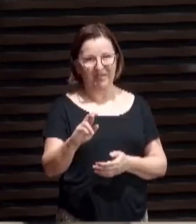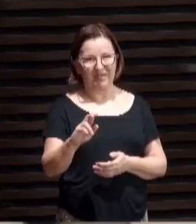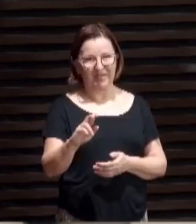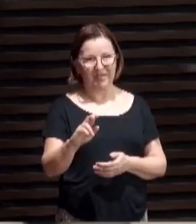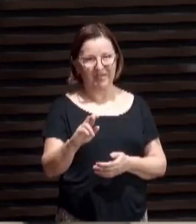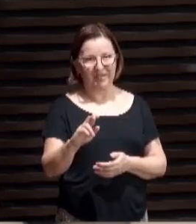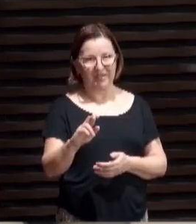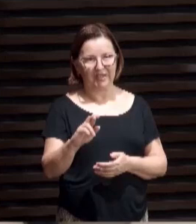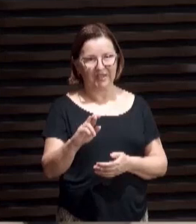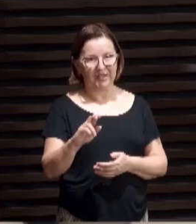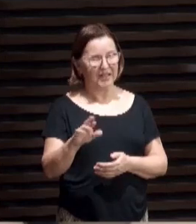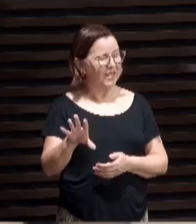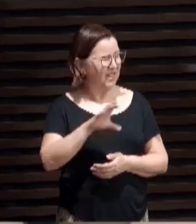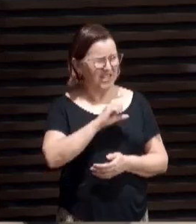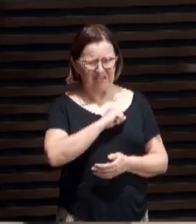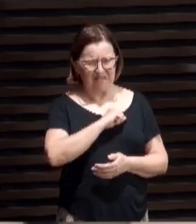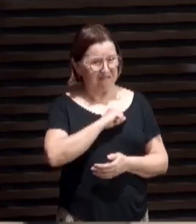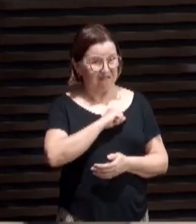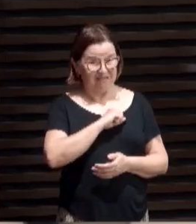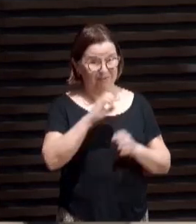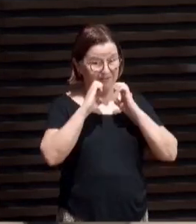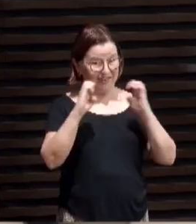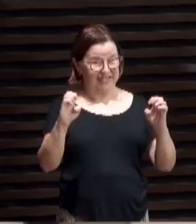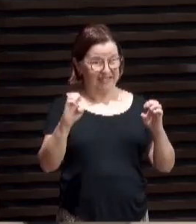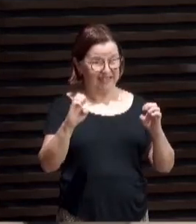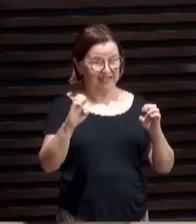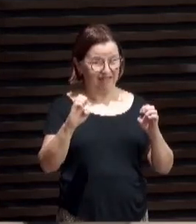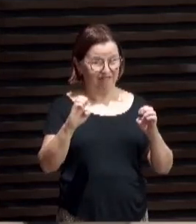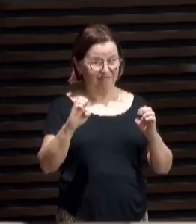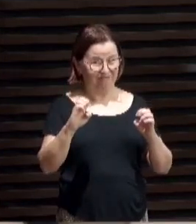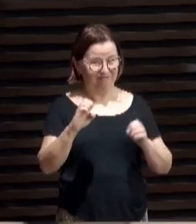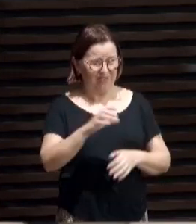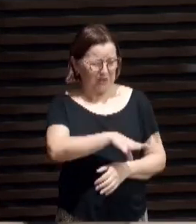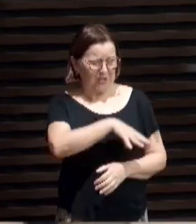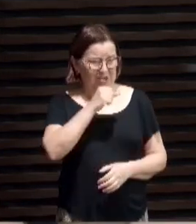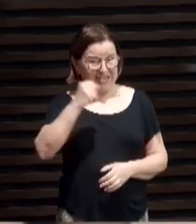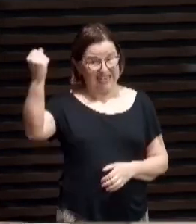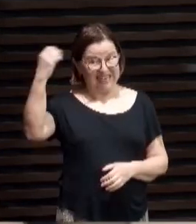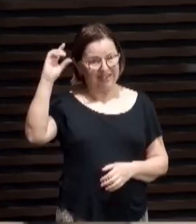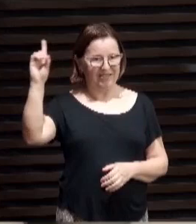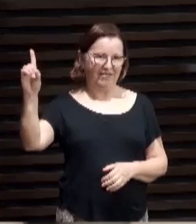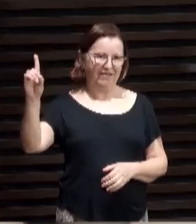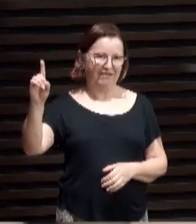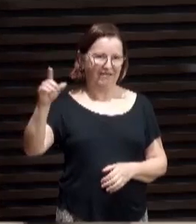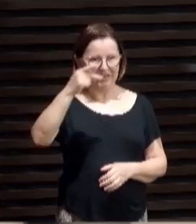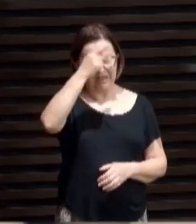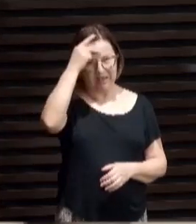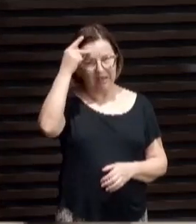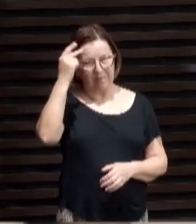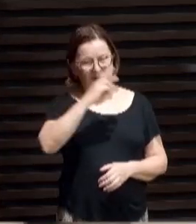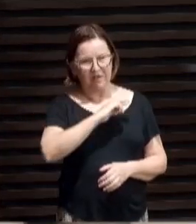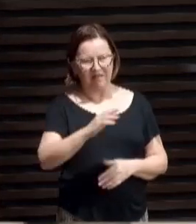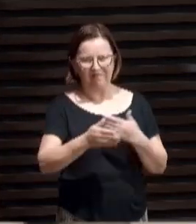Evangelho, detesta a graça de Deus. A religião ou o religioso, qualquer que seja,